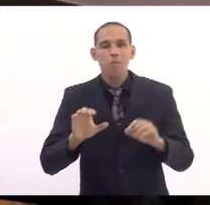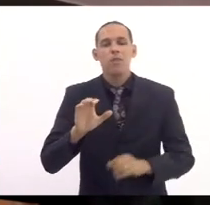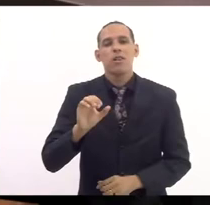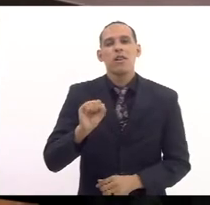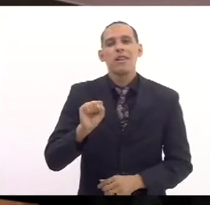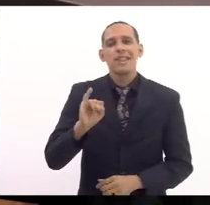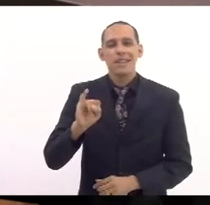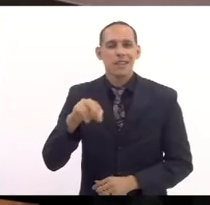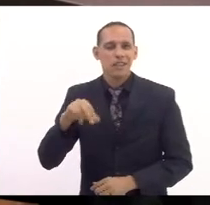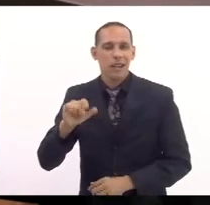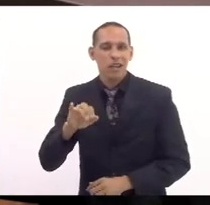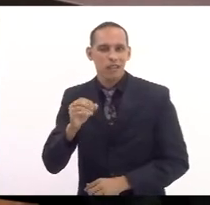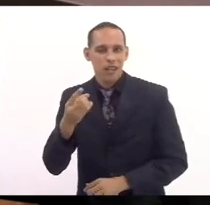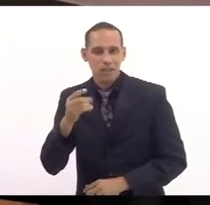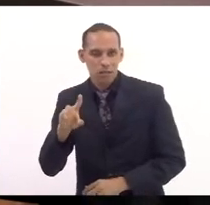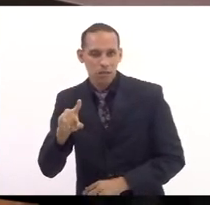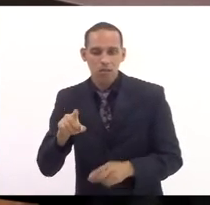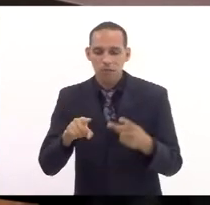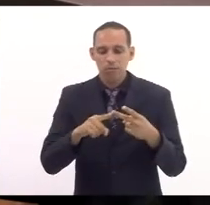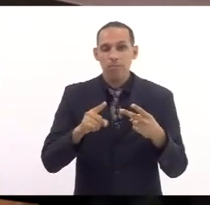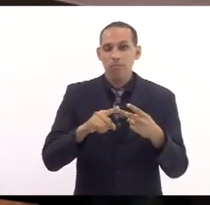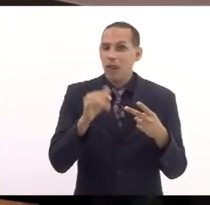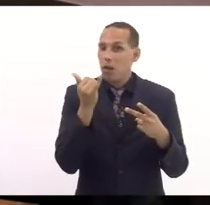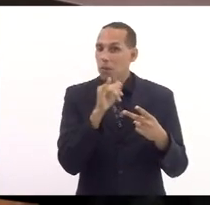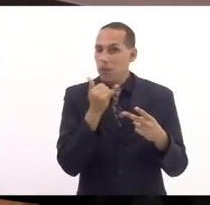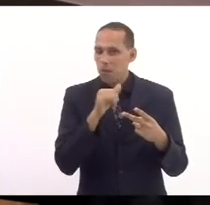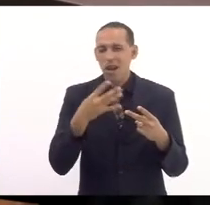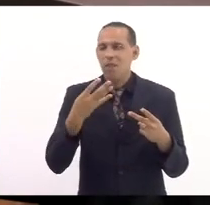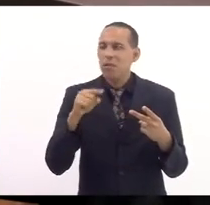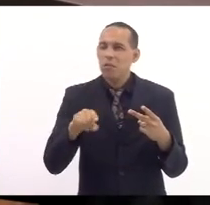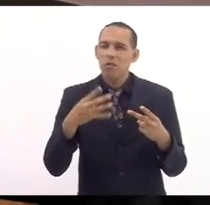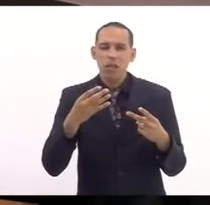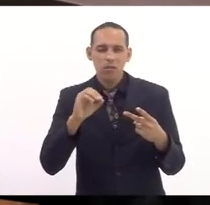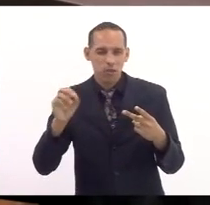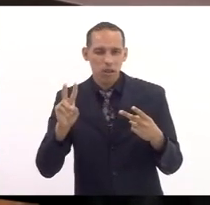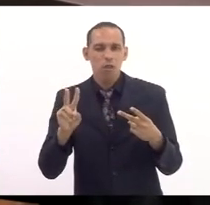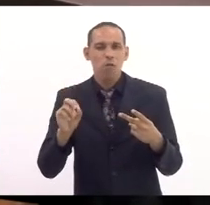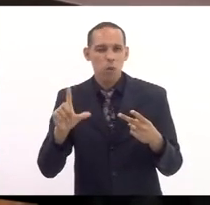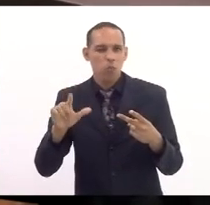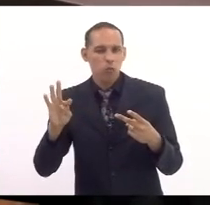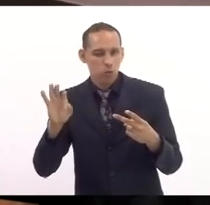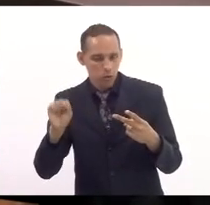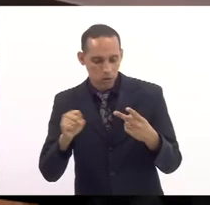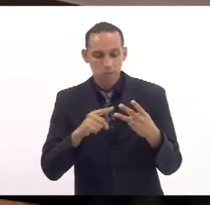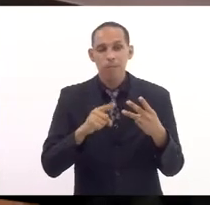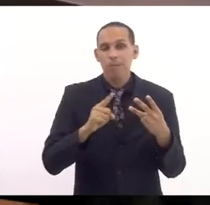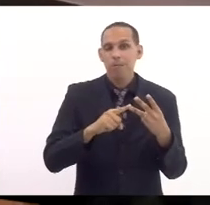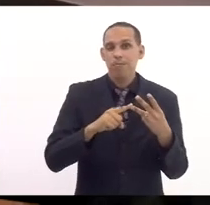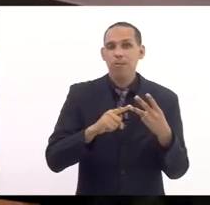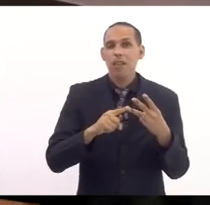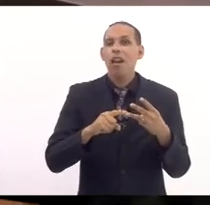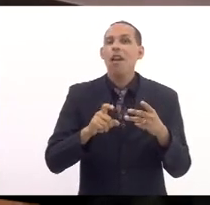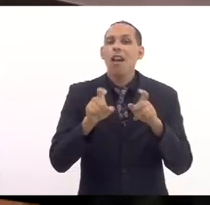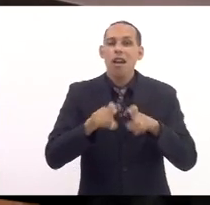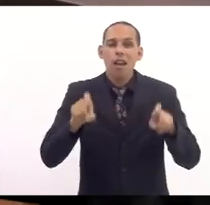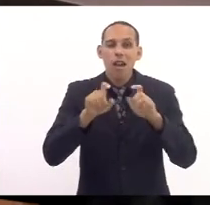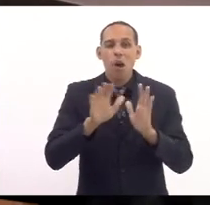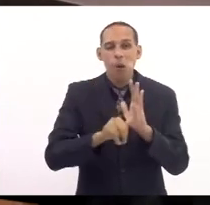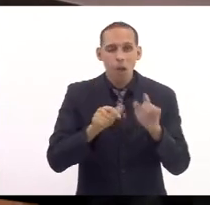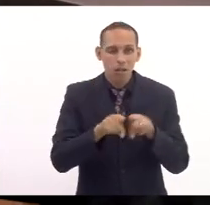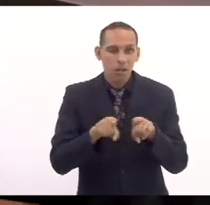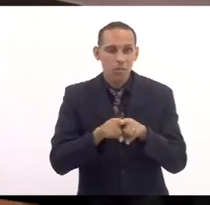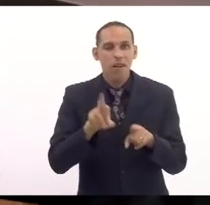de energia, aquele de 4.400 volts, e furto de equipamentos, os relés que comandam todo o sistema de